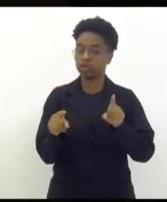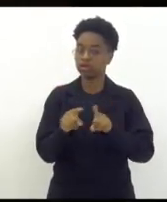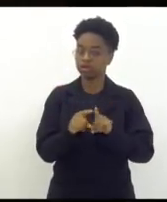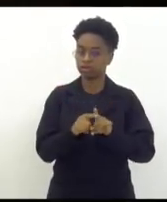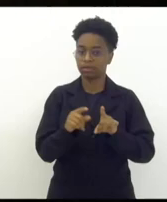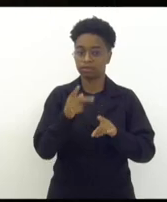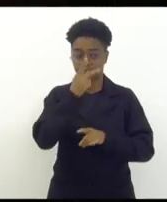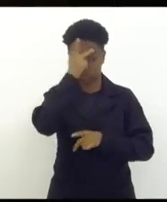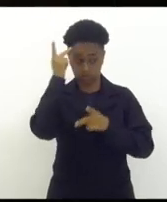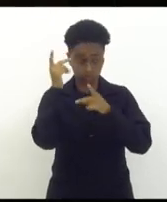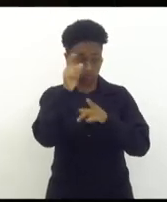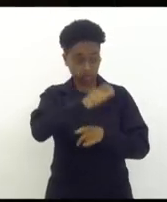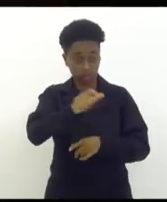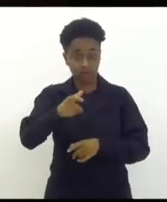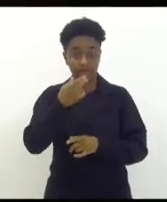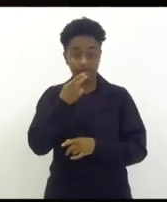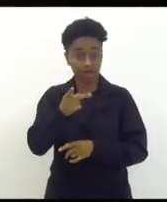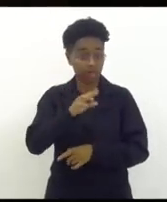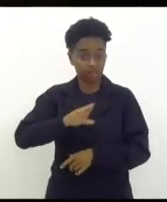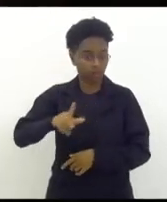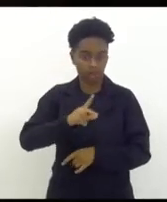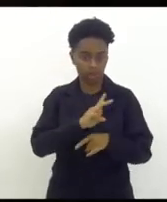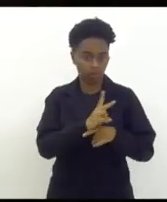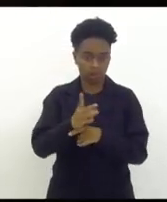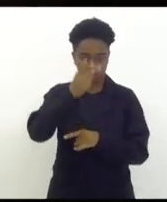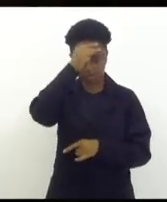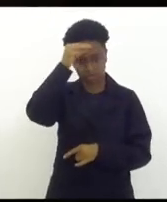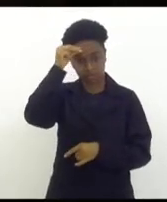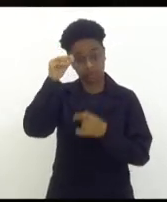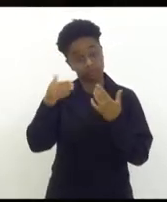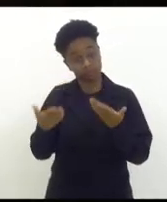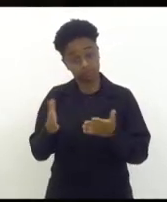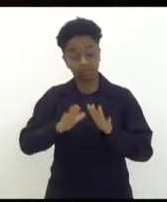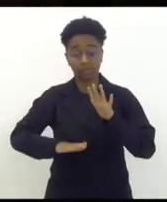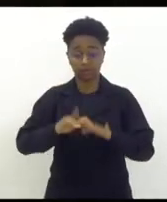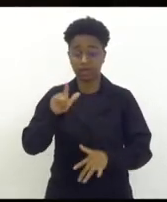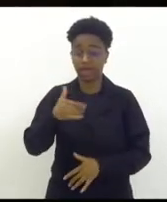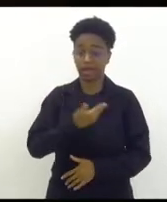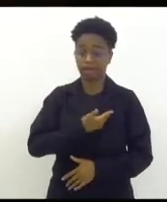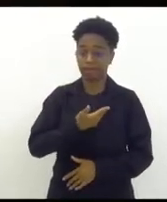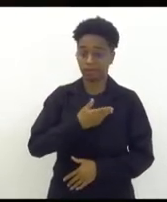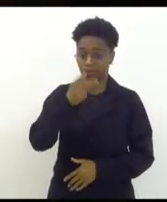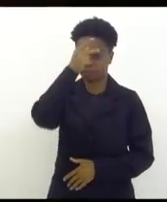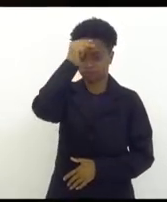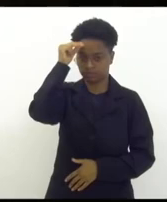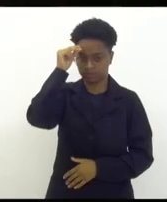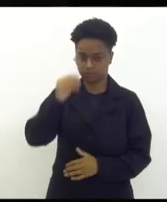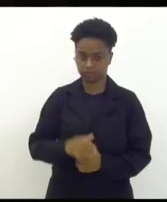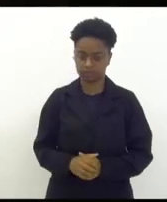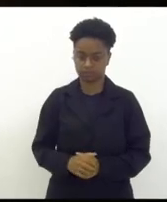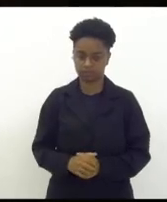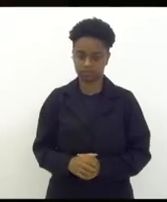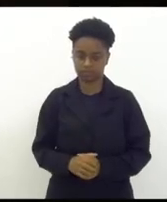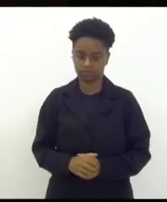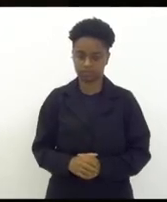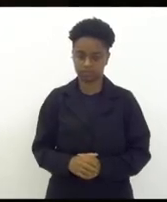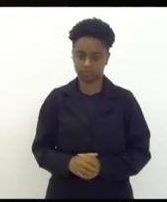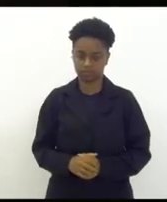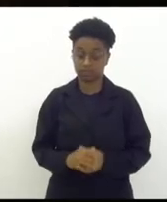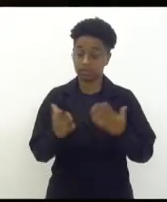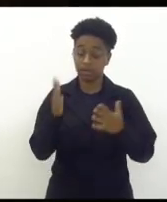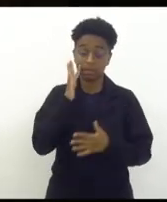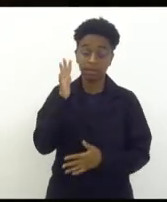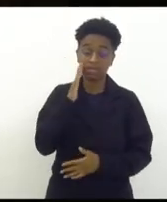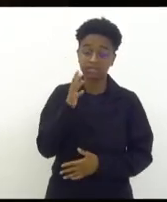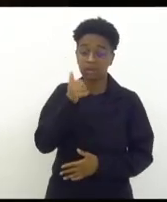relatos que nem guarda municipal era deve ser mais um amiguinho do prefeito imagina um cidadão